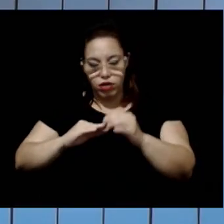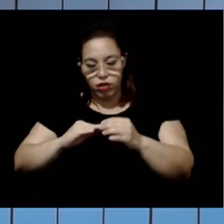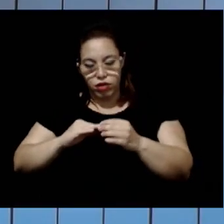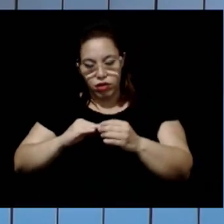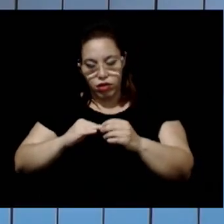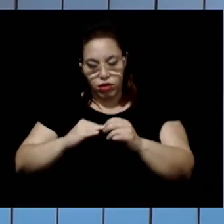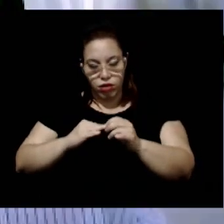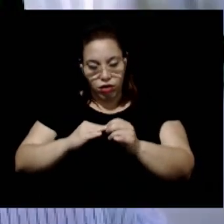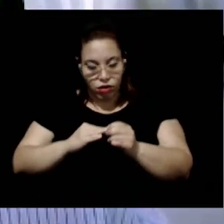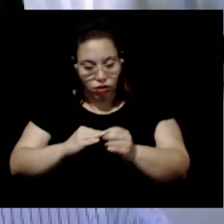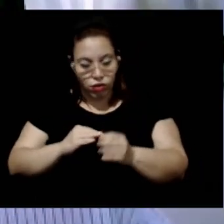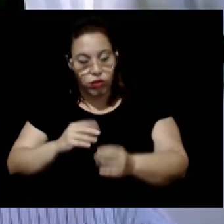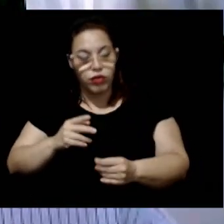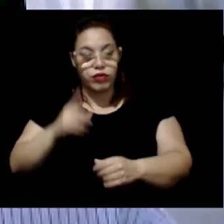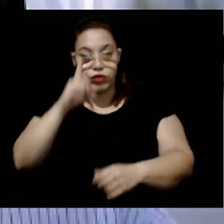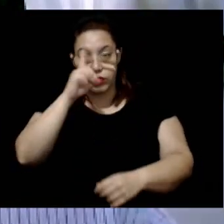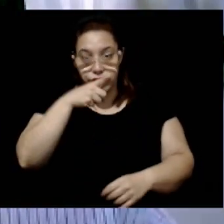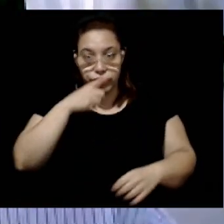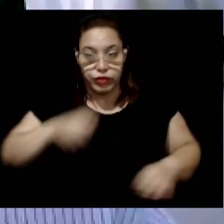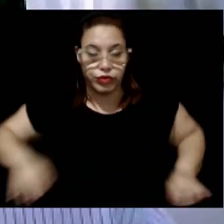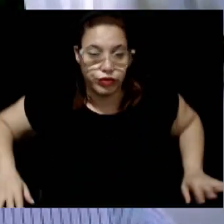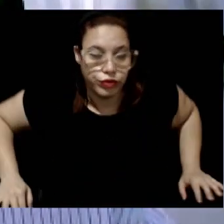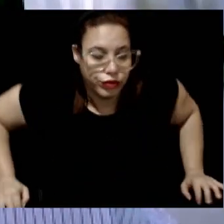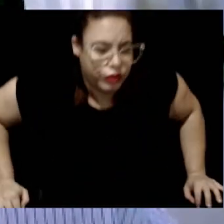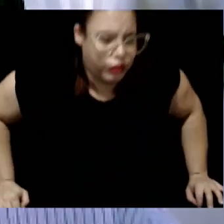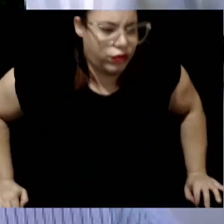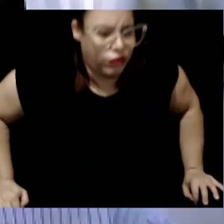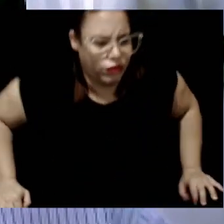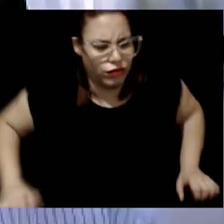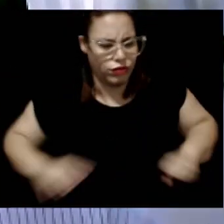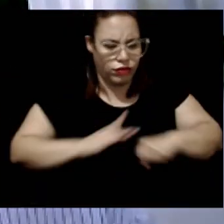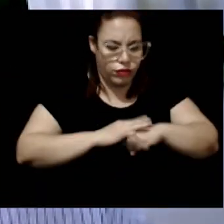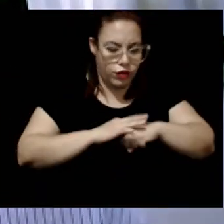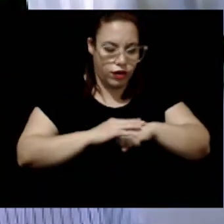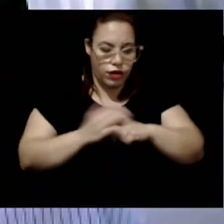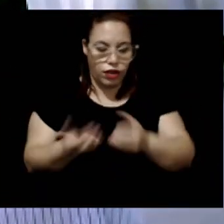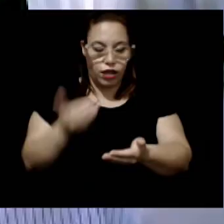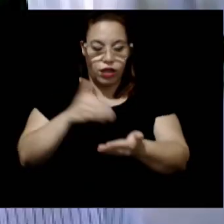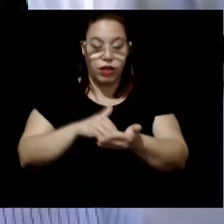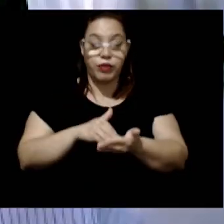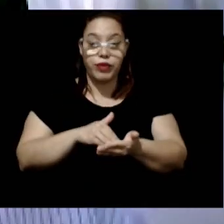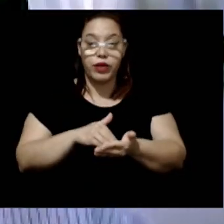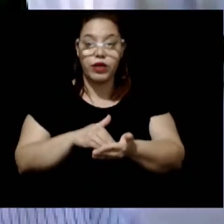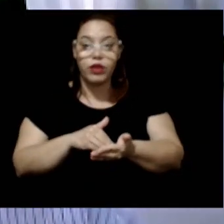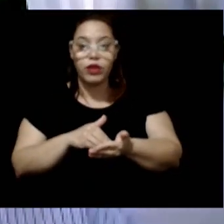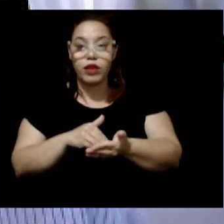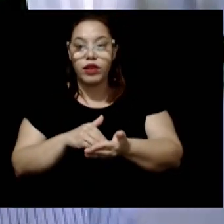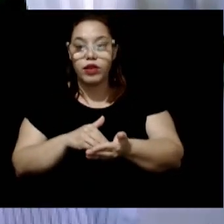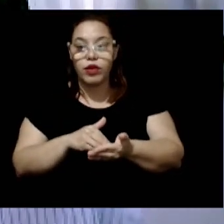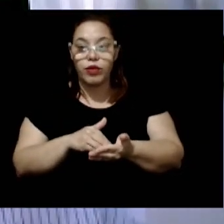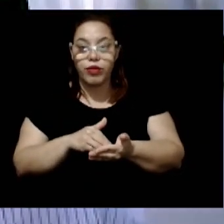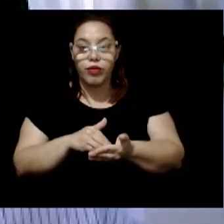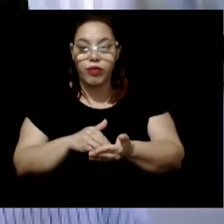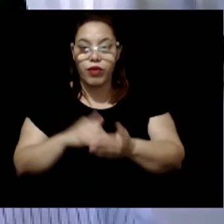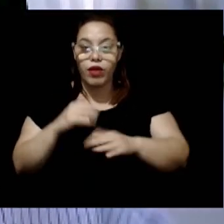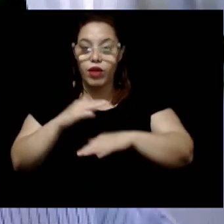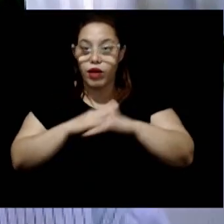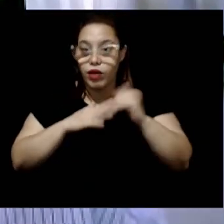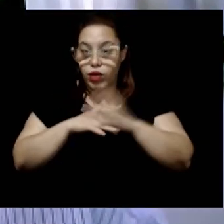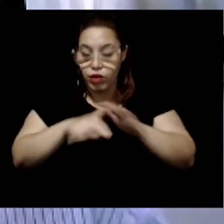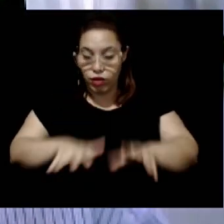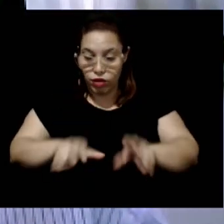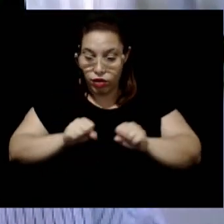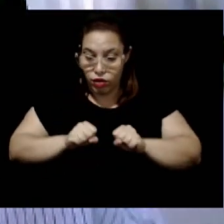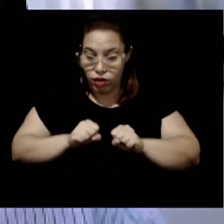a diversidade de doenças que a reumatologia trata. Enquanto a artrite reumatoide é uma doença inflamatória autoimune,